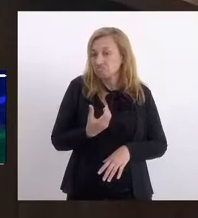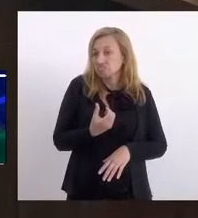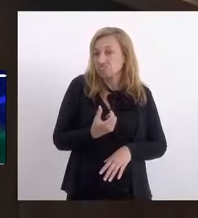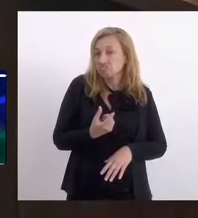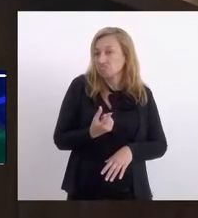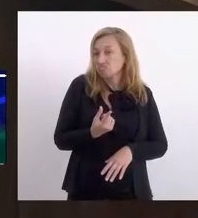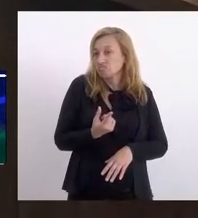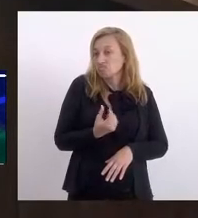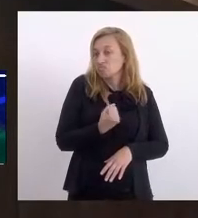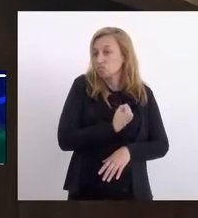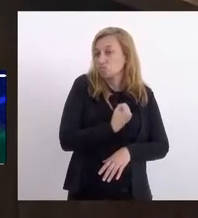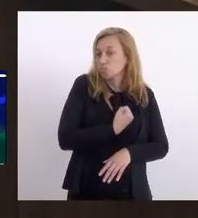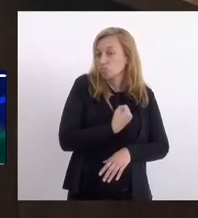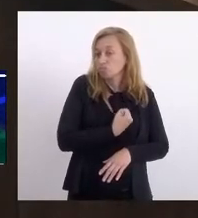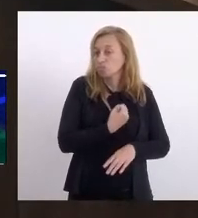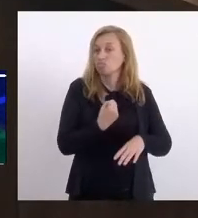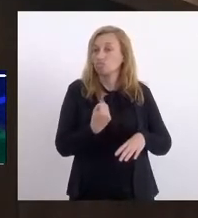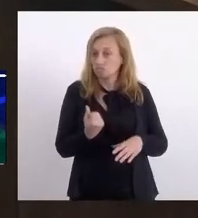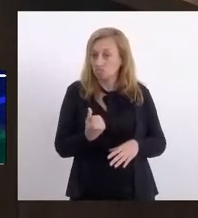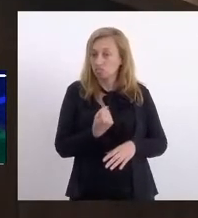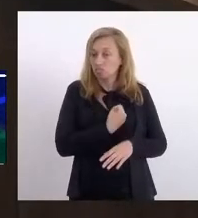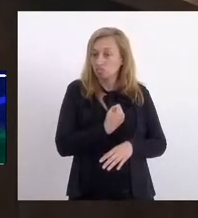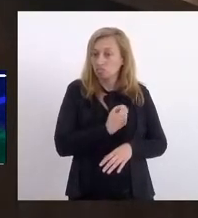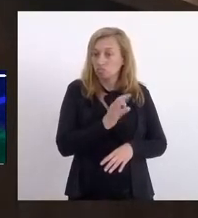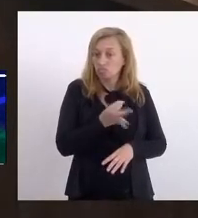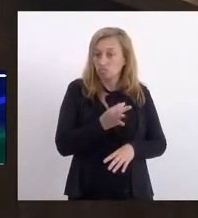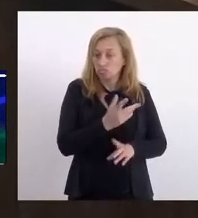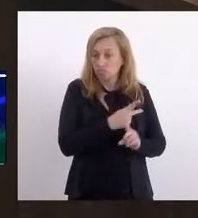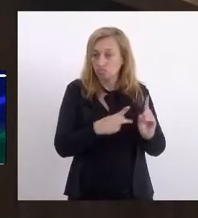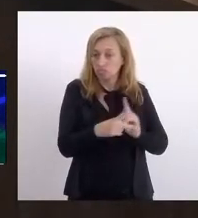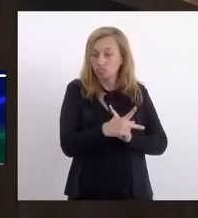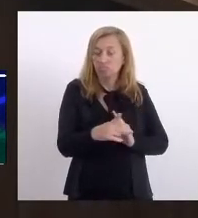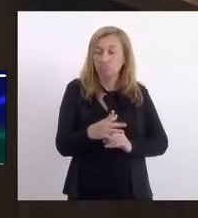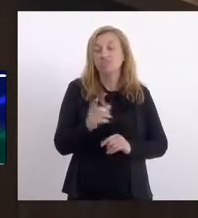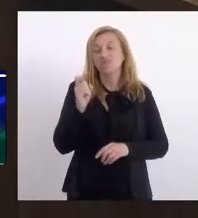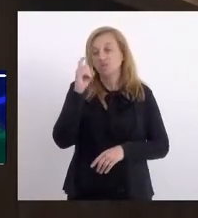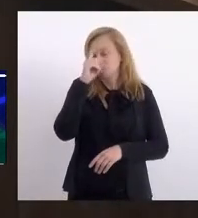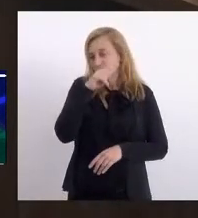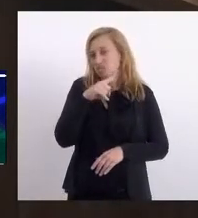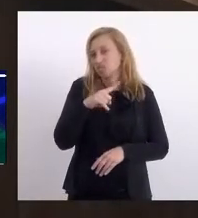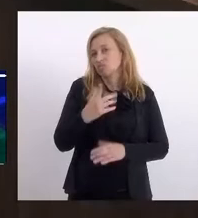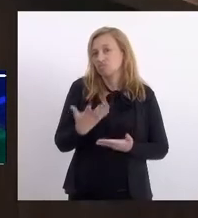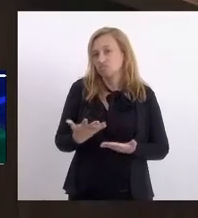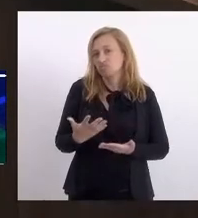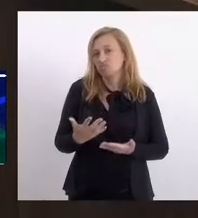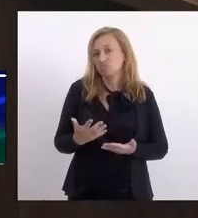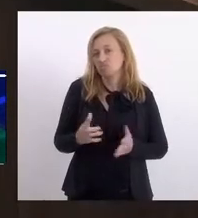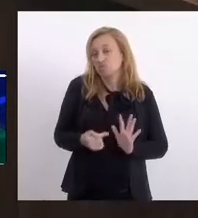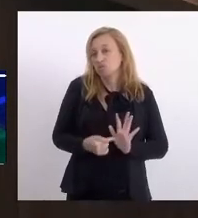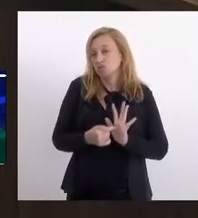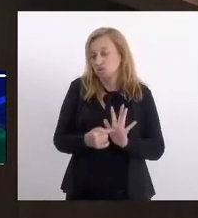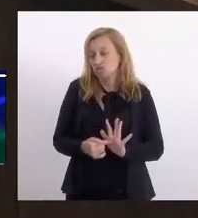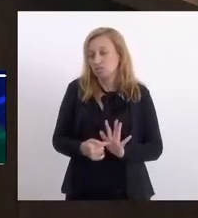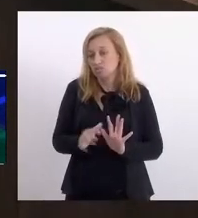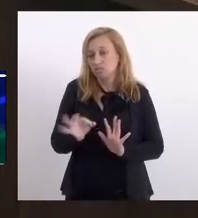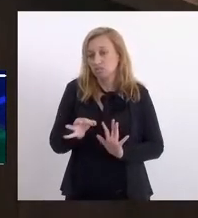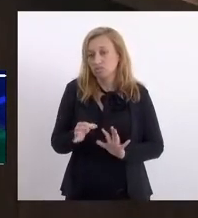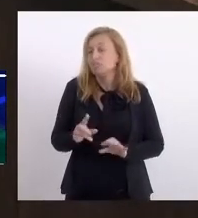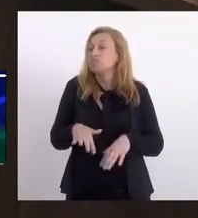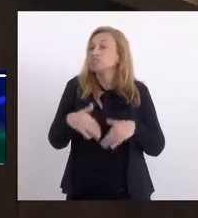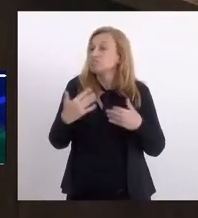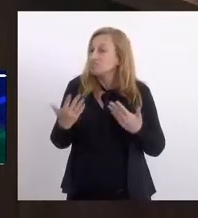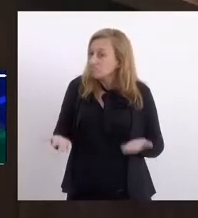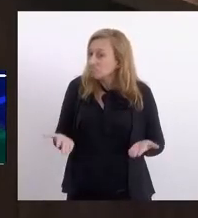acho difícil que isso possa ser substancialmente demonstrado. Então,